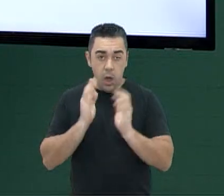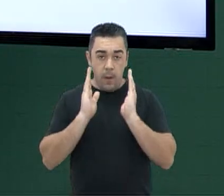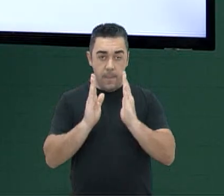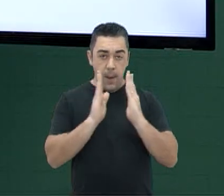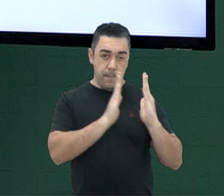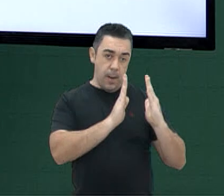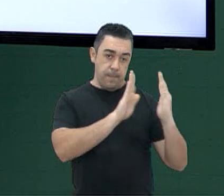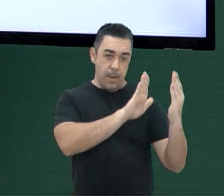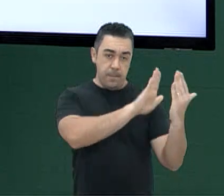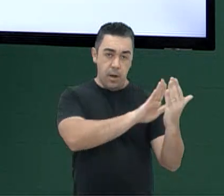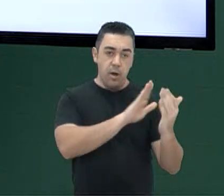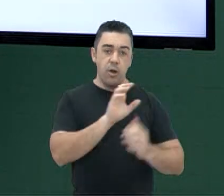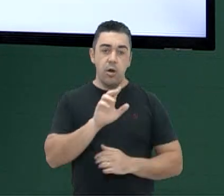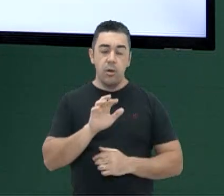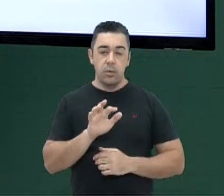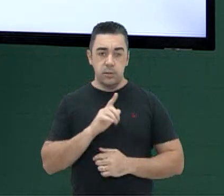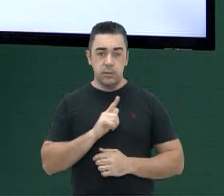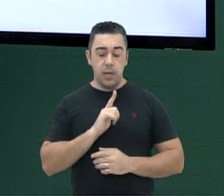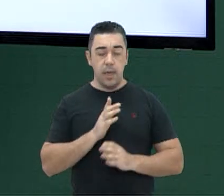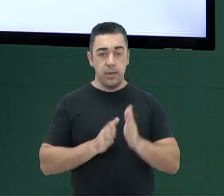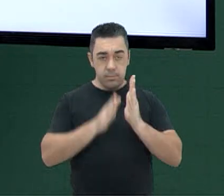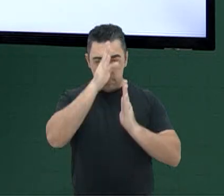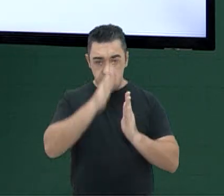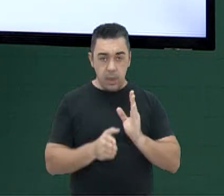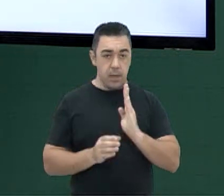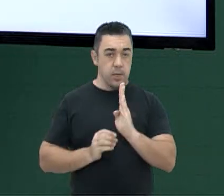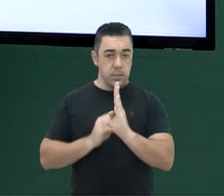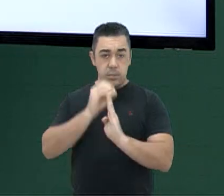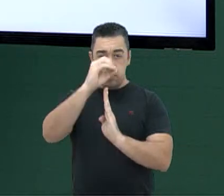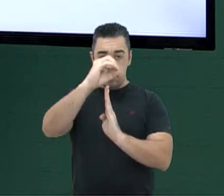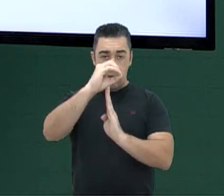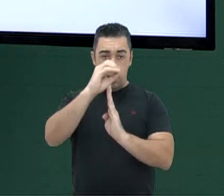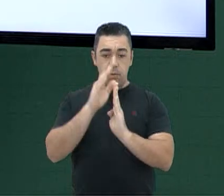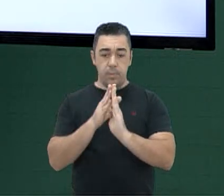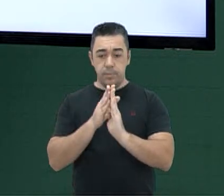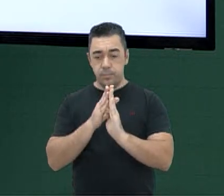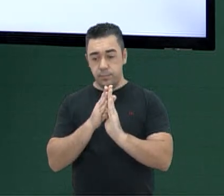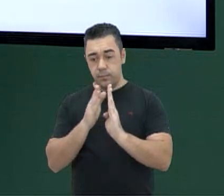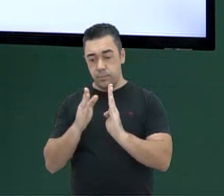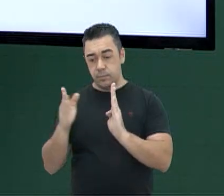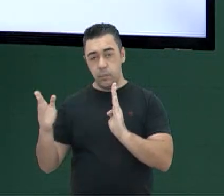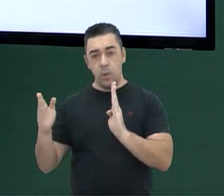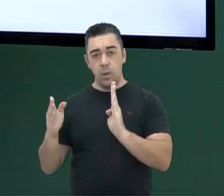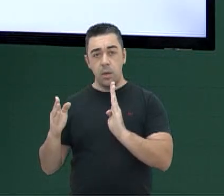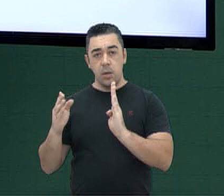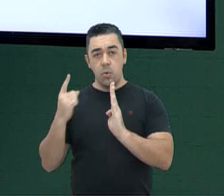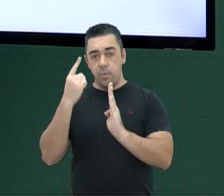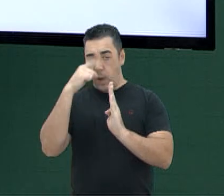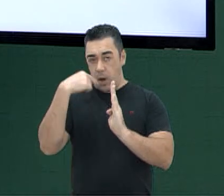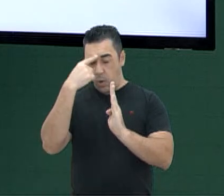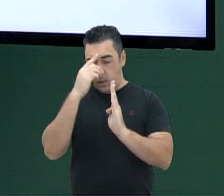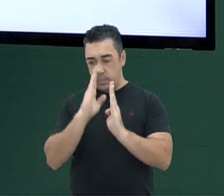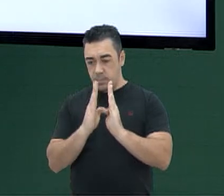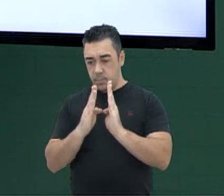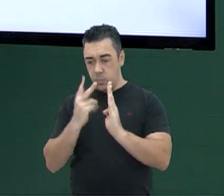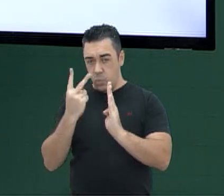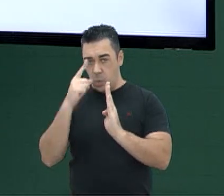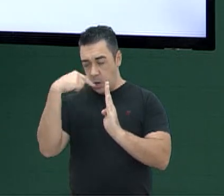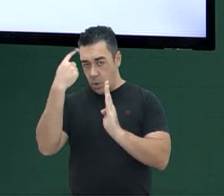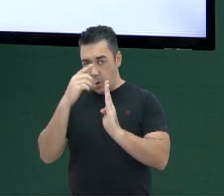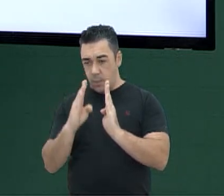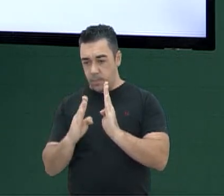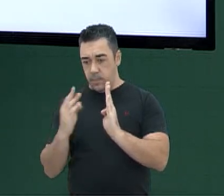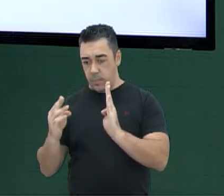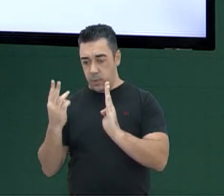aborda também a questão do meridiano de Greenwich e do antimeridiano, que é a linha internacional de mudança de data, que se você observar